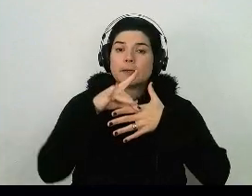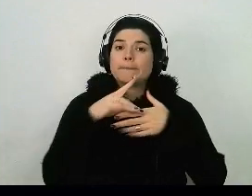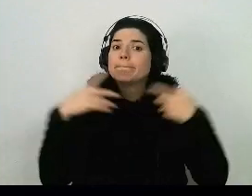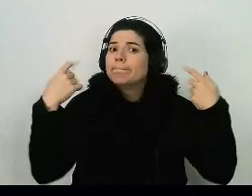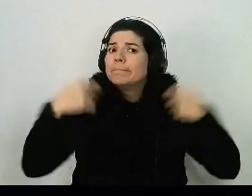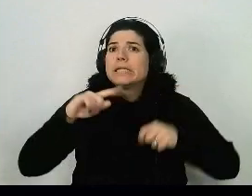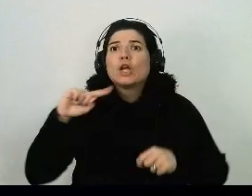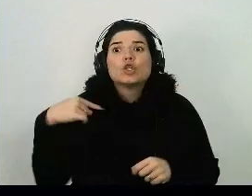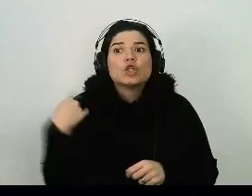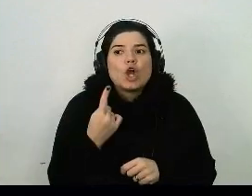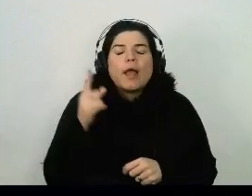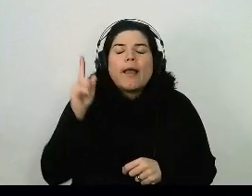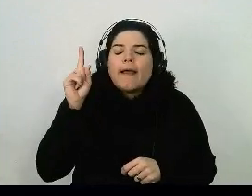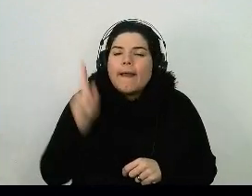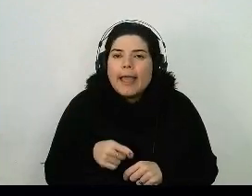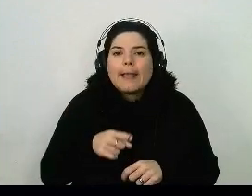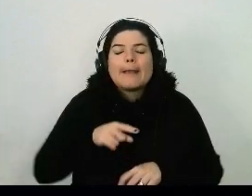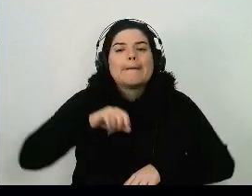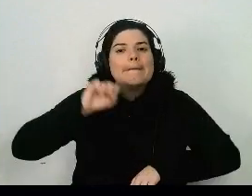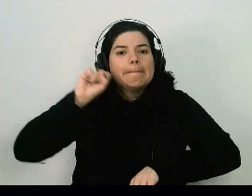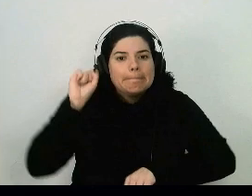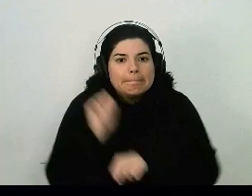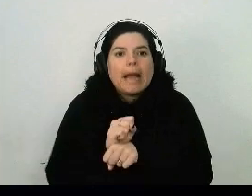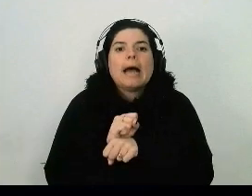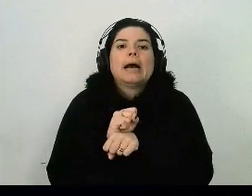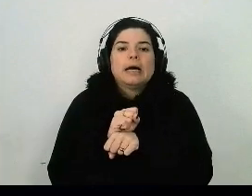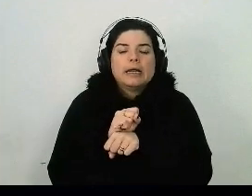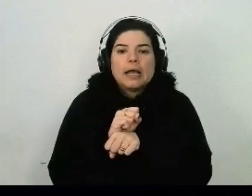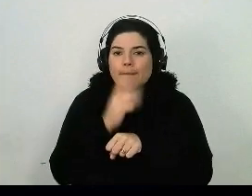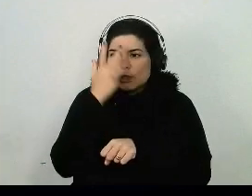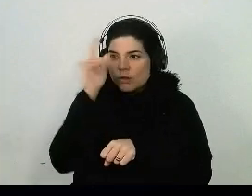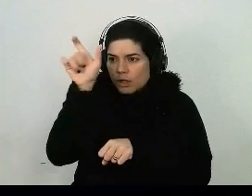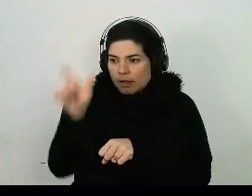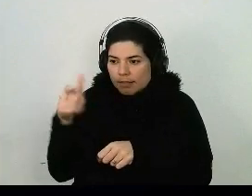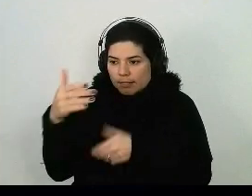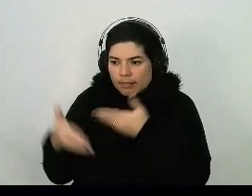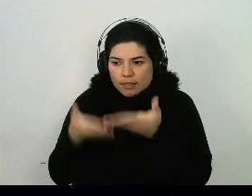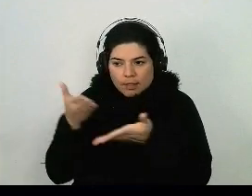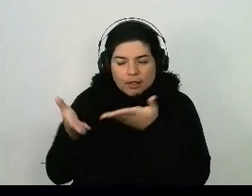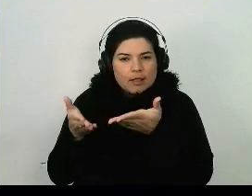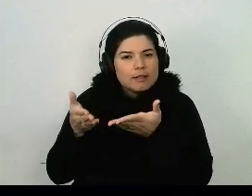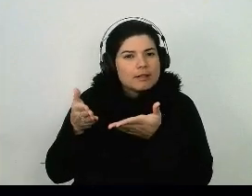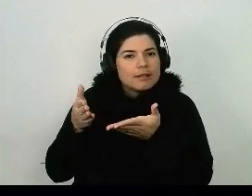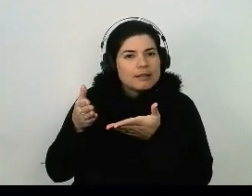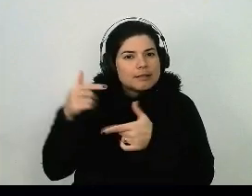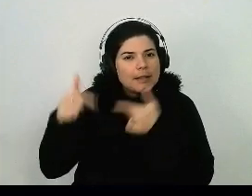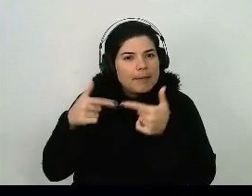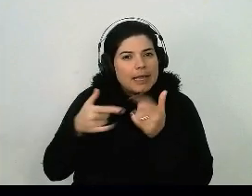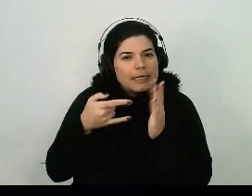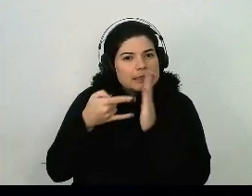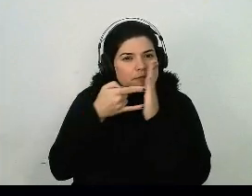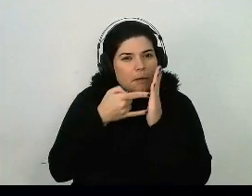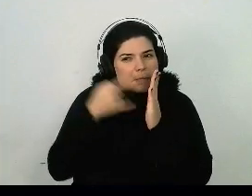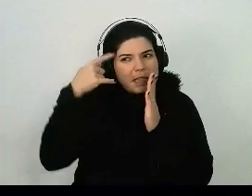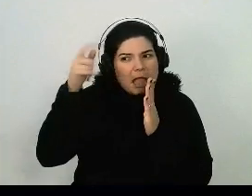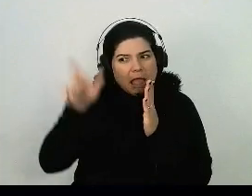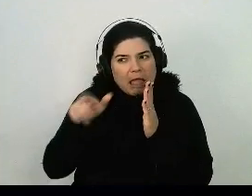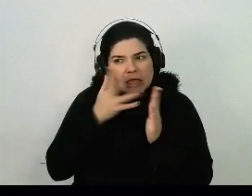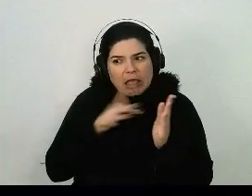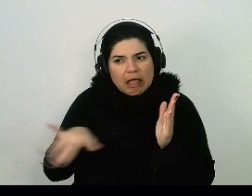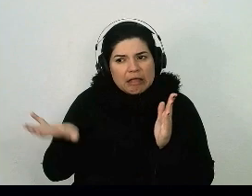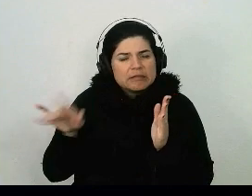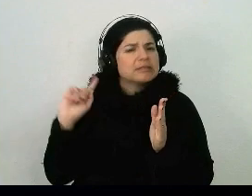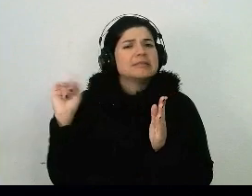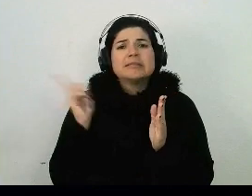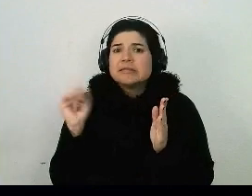todas parar de tratar pessoas que trabalham com desenvolvimento como crianças não dá a gente esperaram comportamento